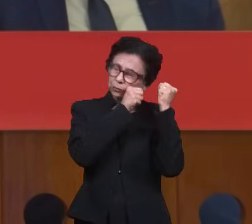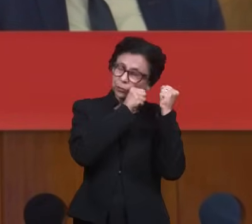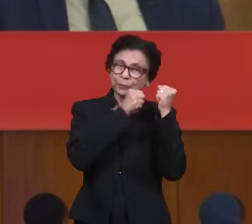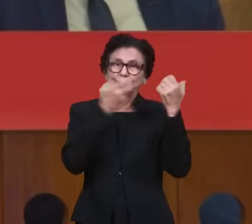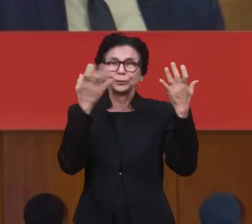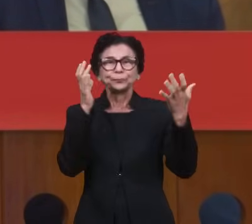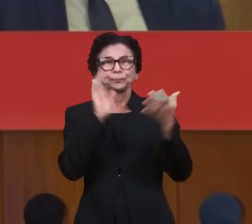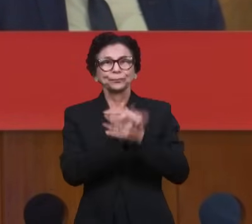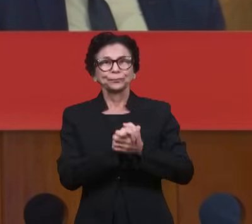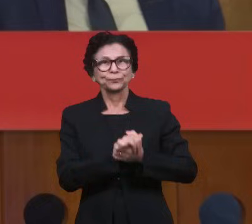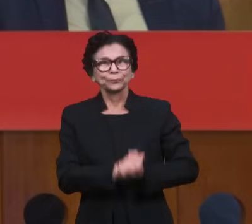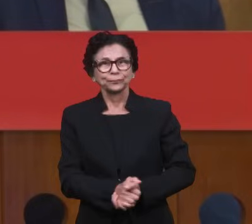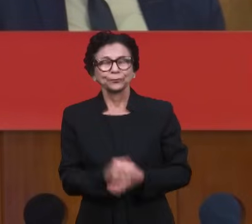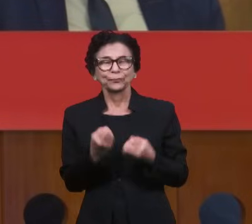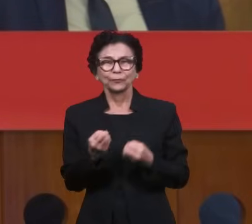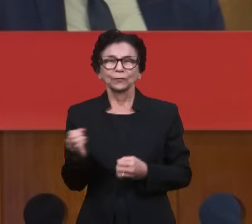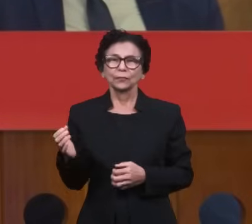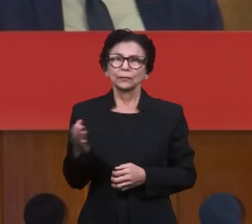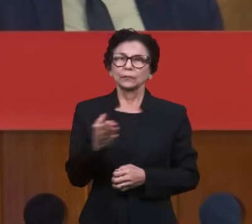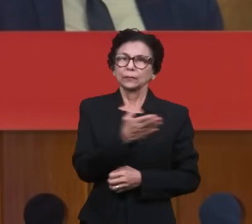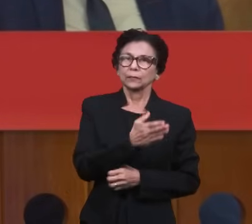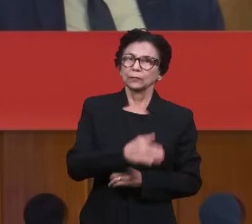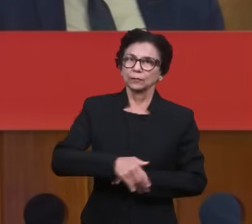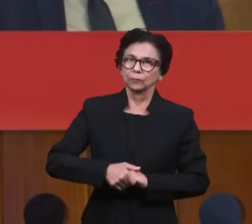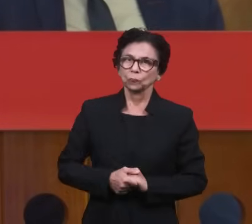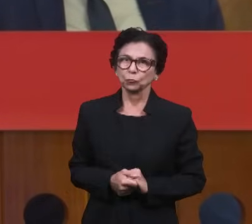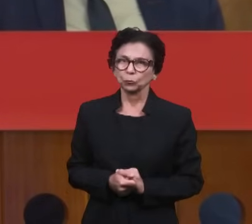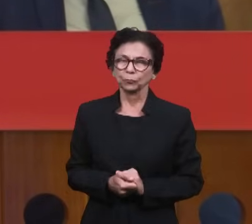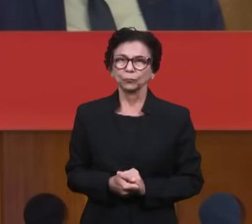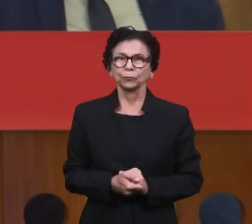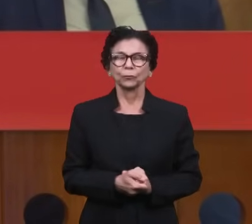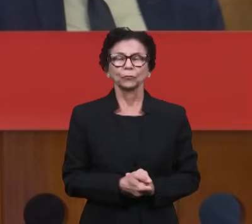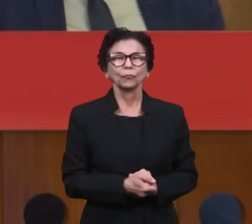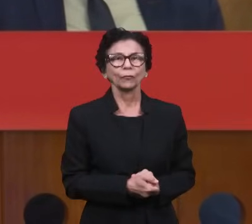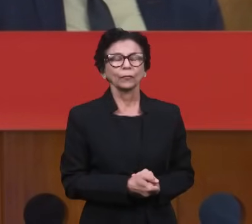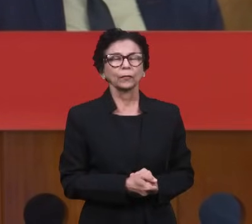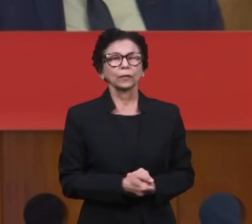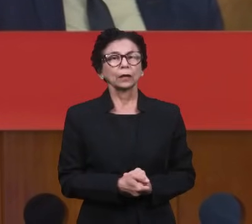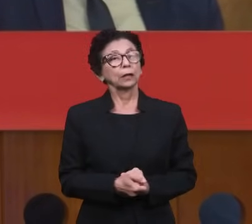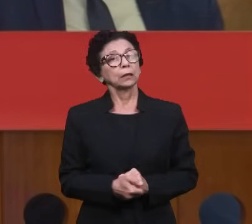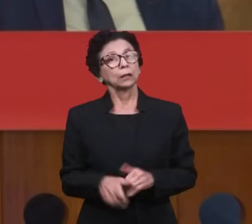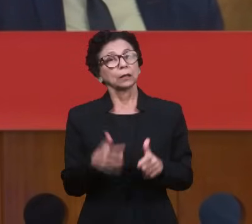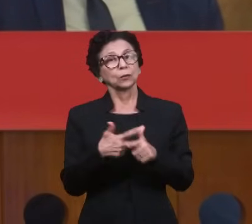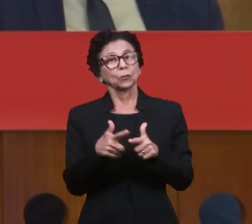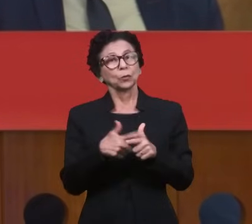irmãos, os lares estão em aflição, não só quem tem 4, não, com uma só,